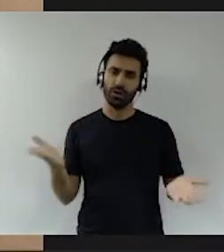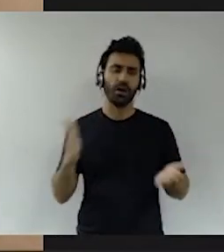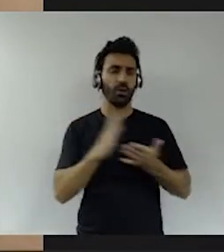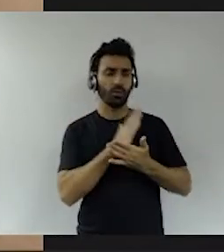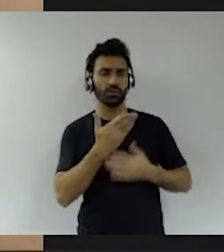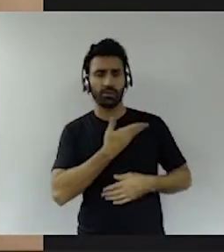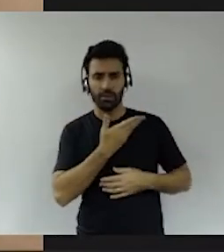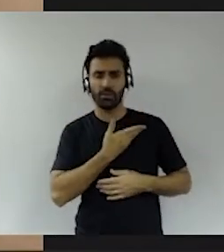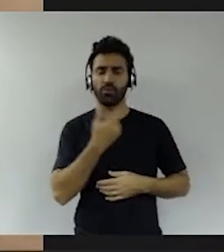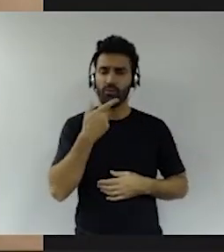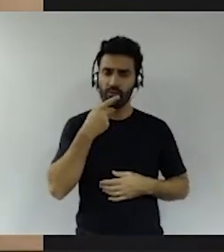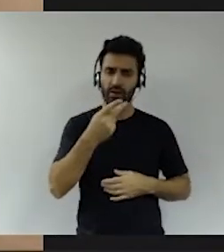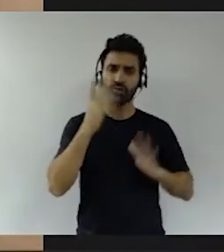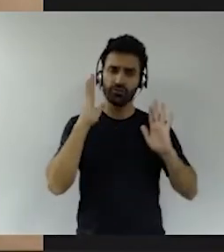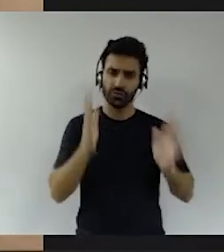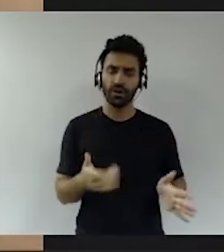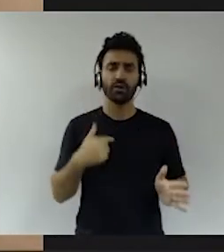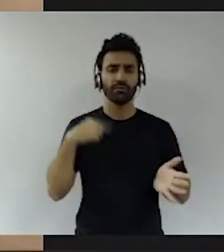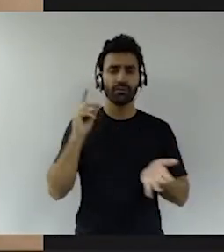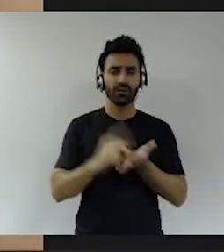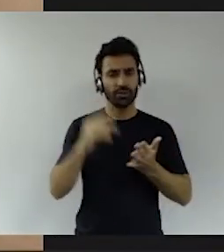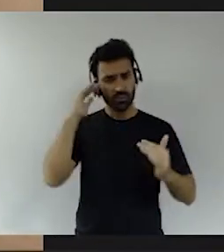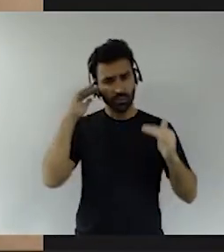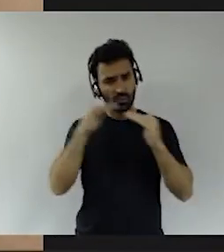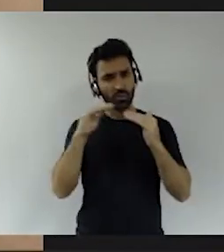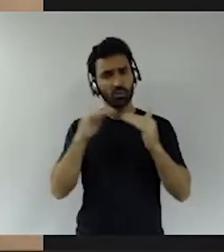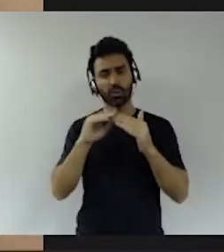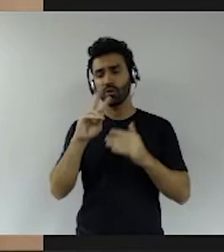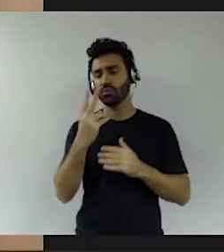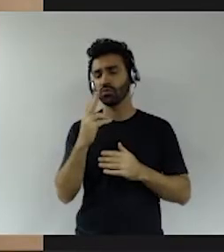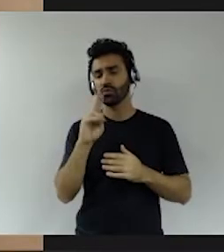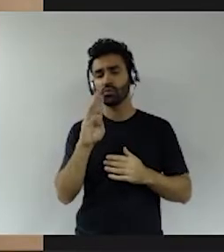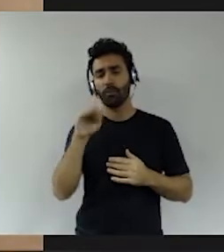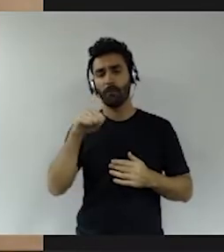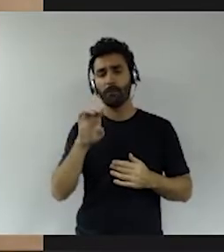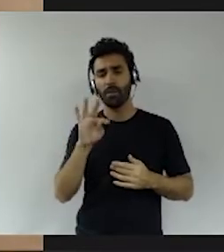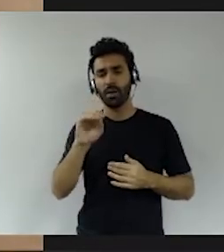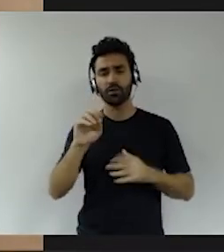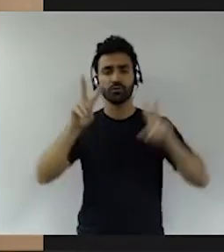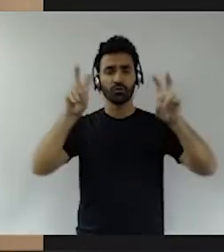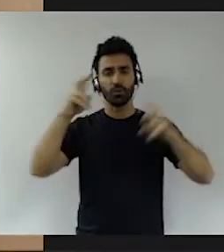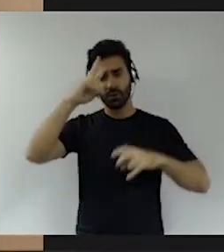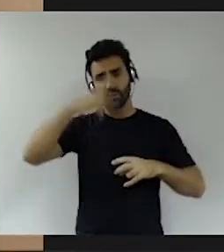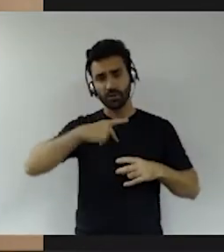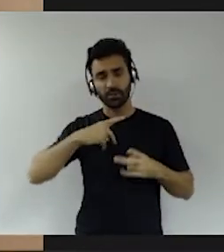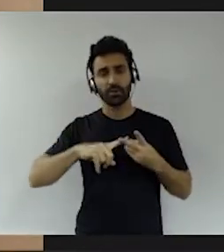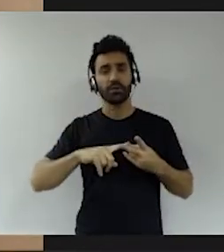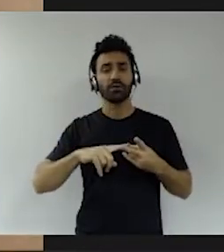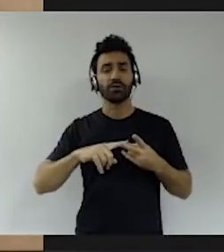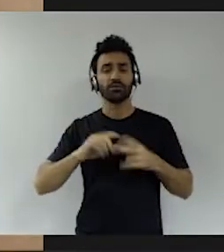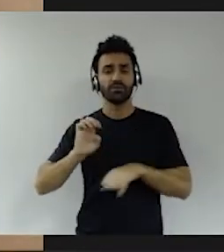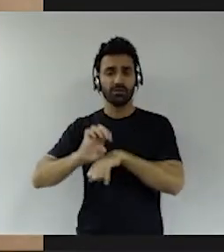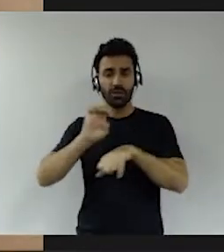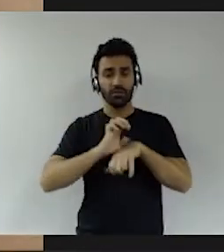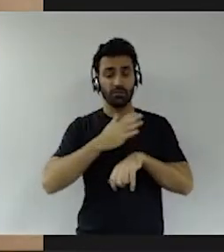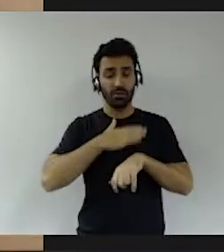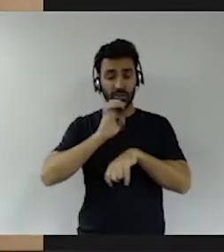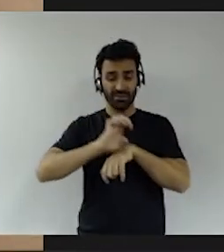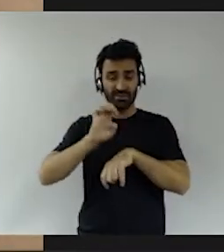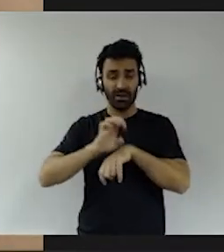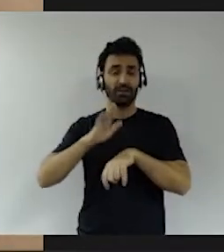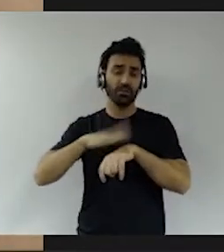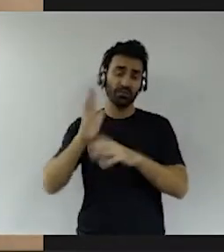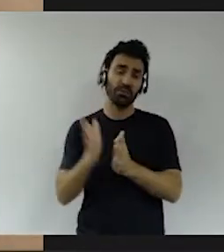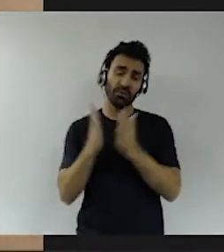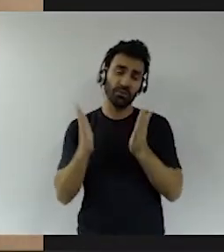colegas, porque eu também concordo com o doutor Humberto em tudo que ele colocou em relação à autonomia dos entes federados. Eu venho de um estado menos desenvolvido